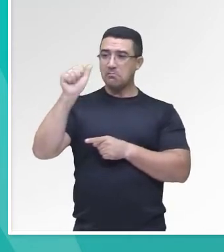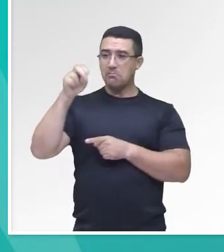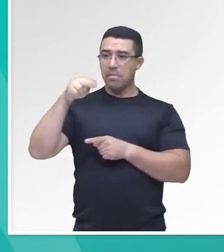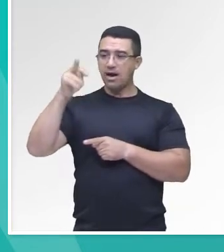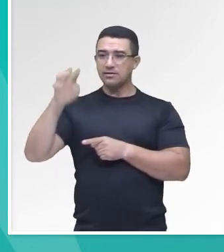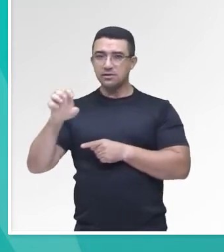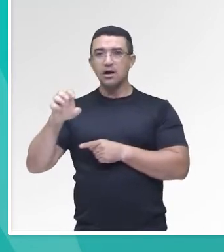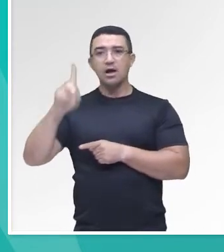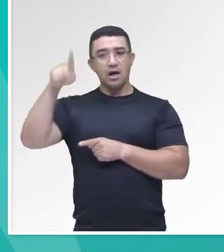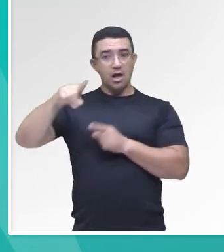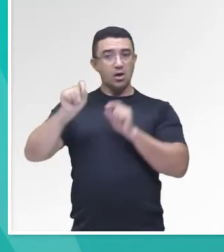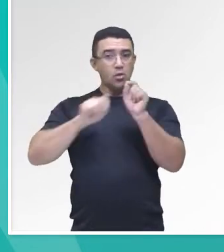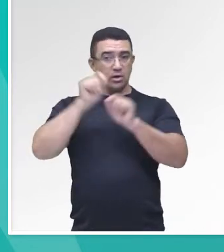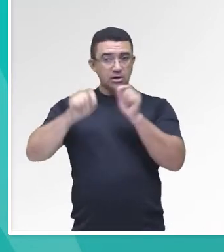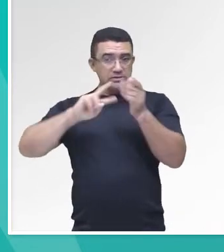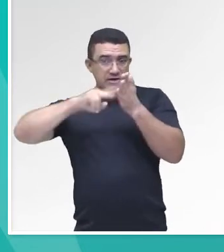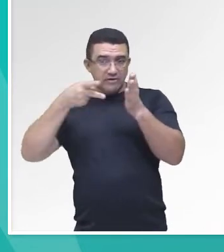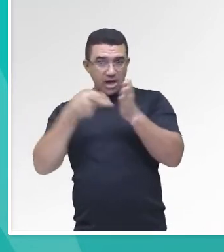denotativo.